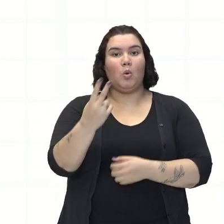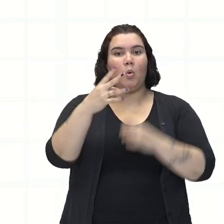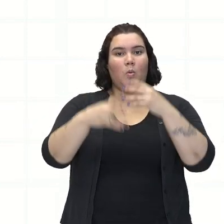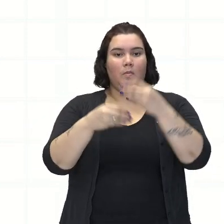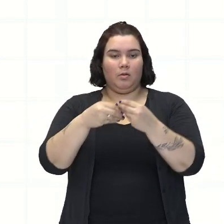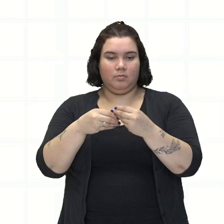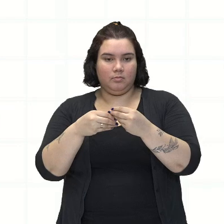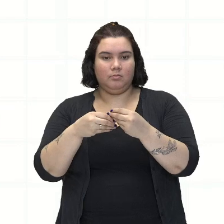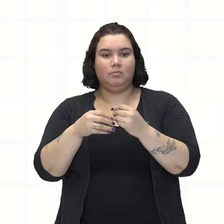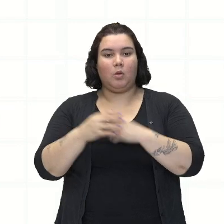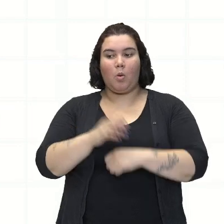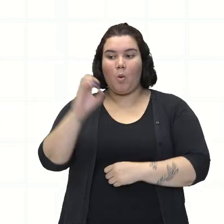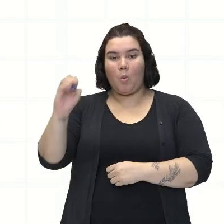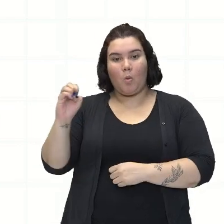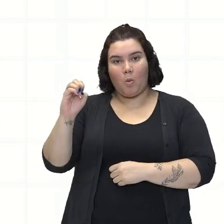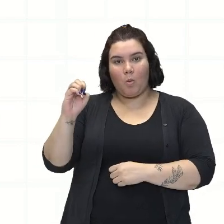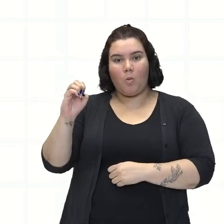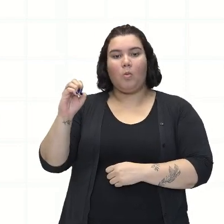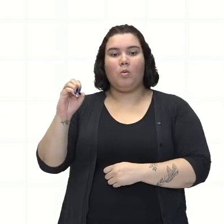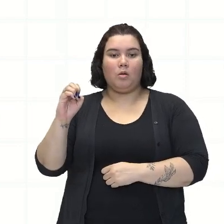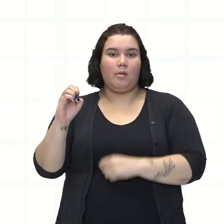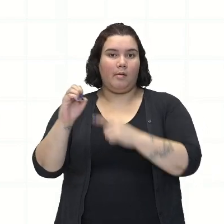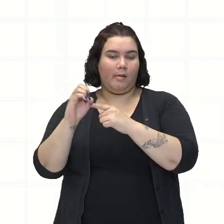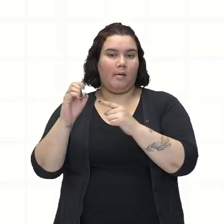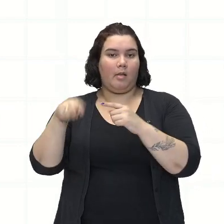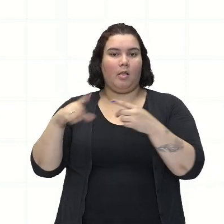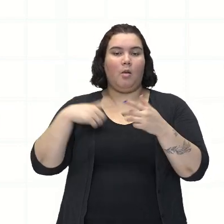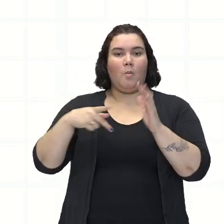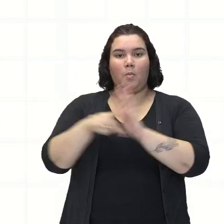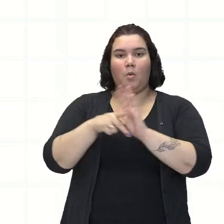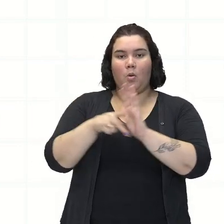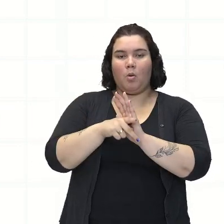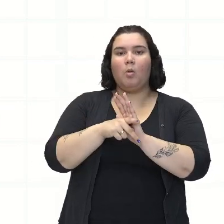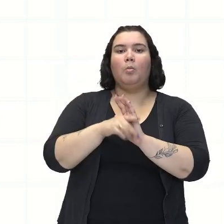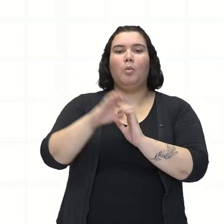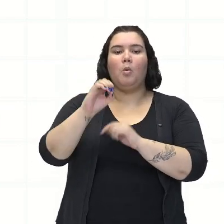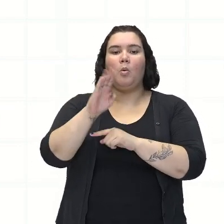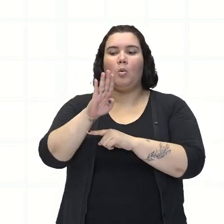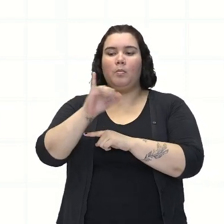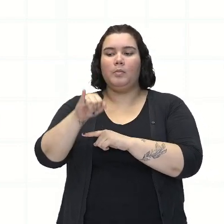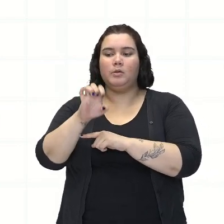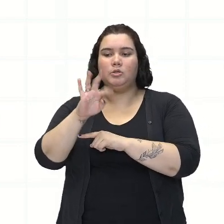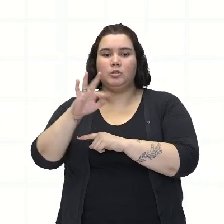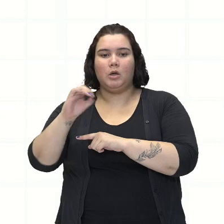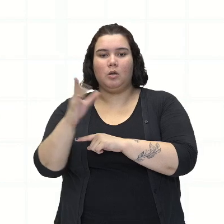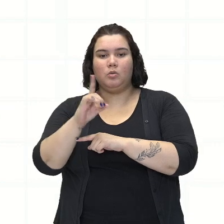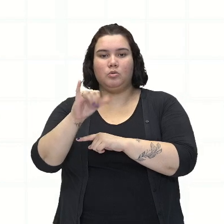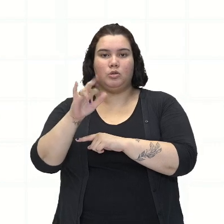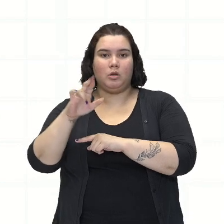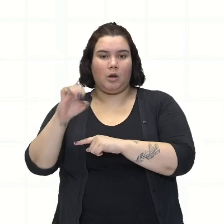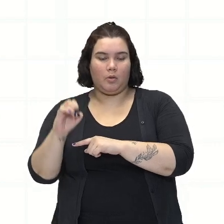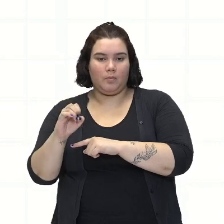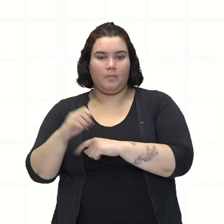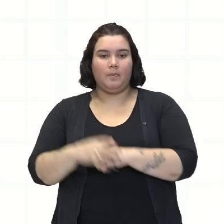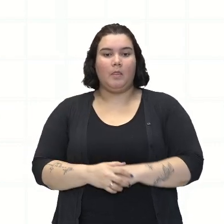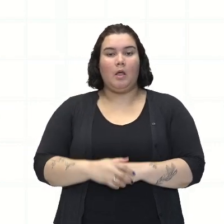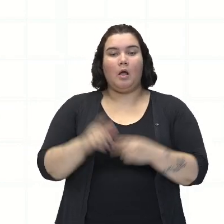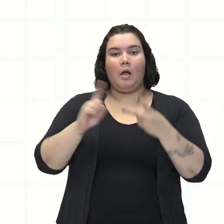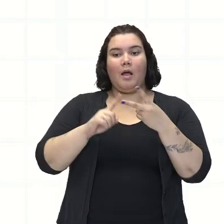o ordenado vai ser o objeto direto e ao meu funcionário, o